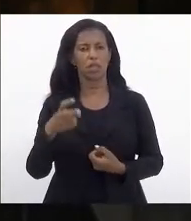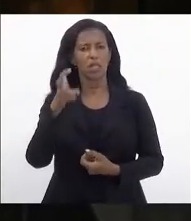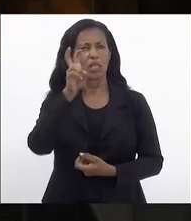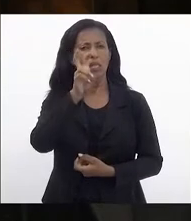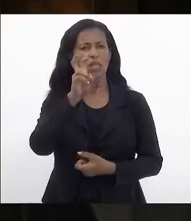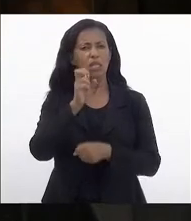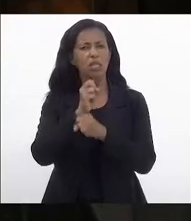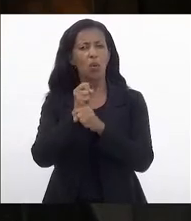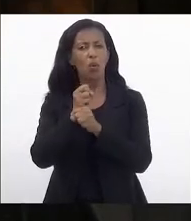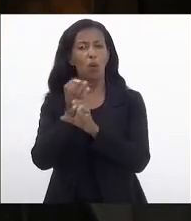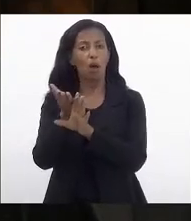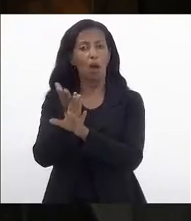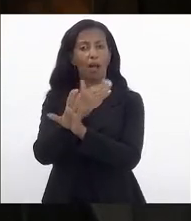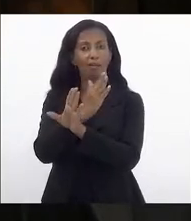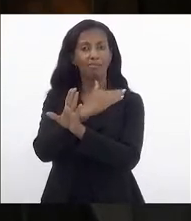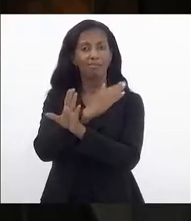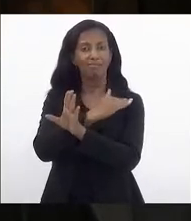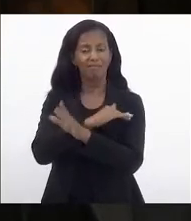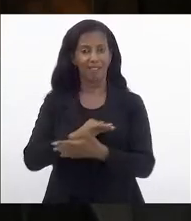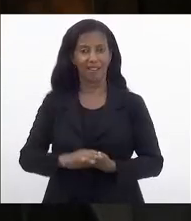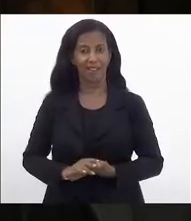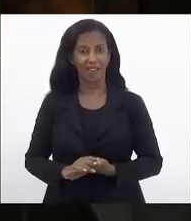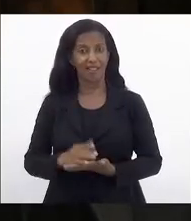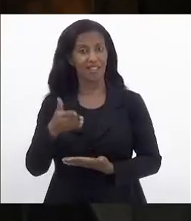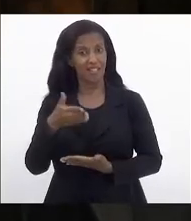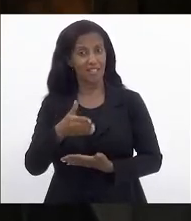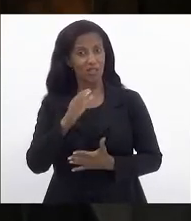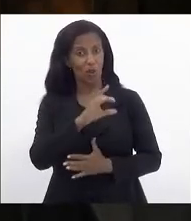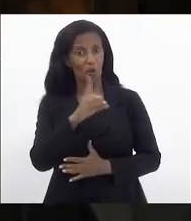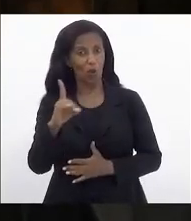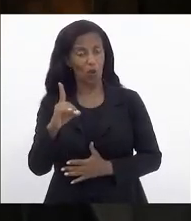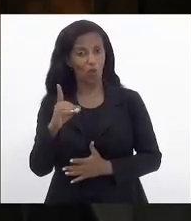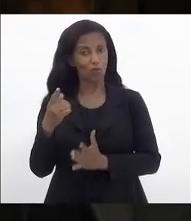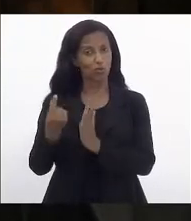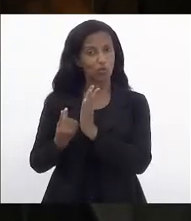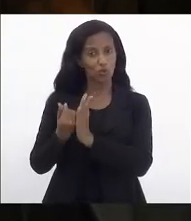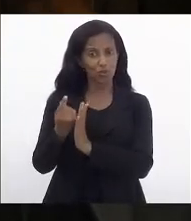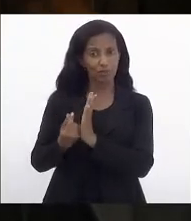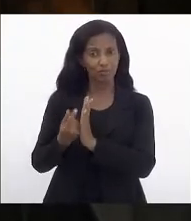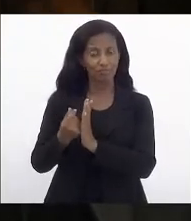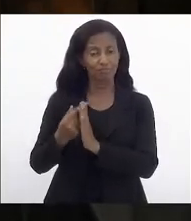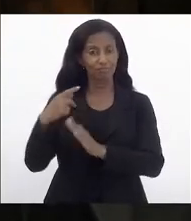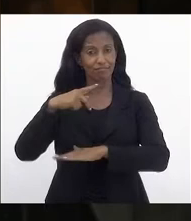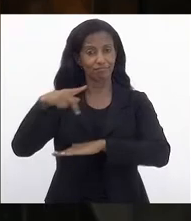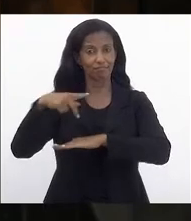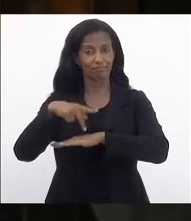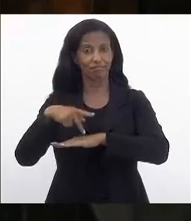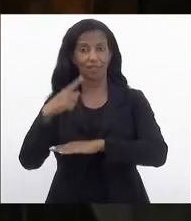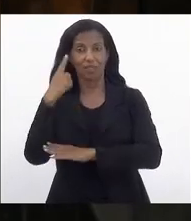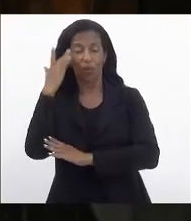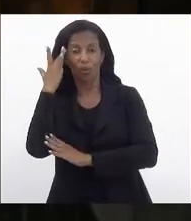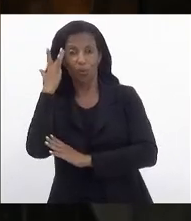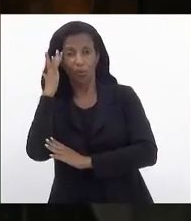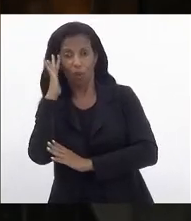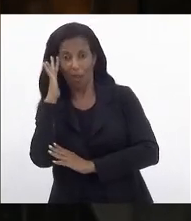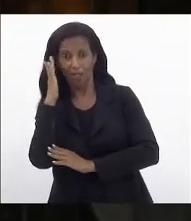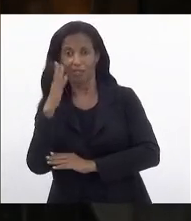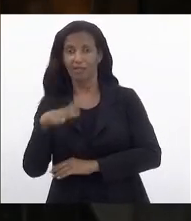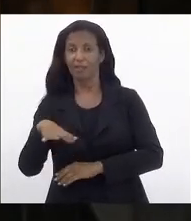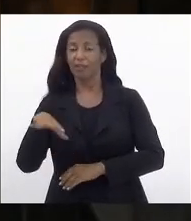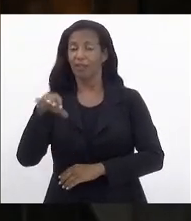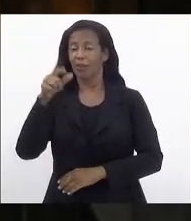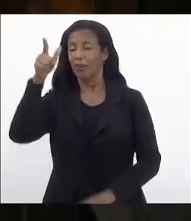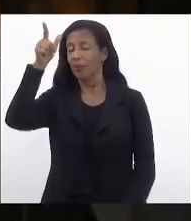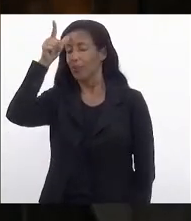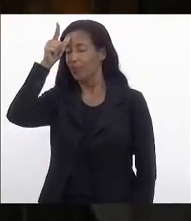anos atrás isso é do código tributário nacional então quando a gente acha que vai respirar